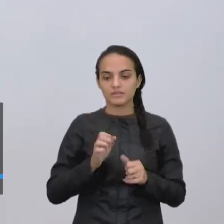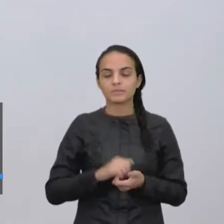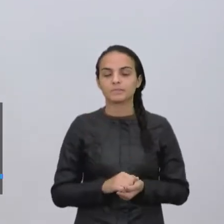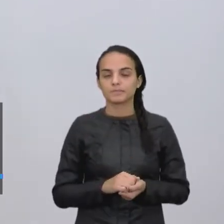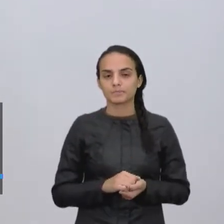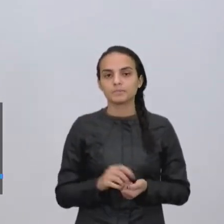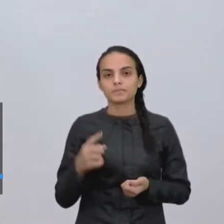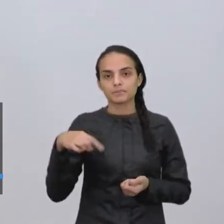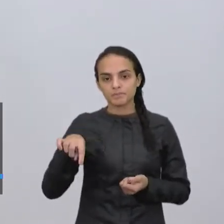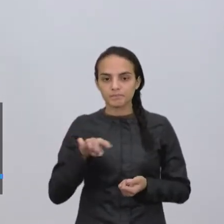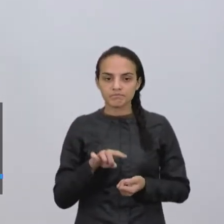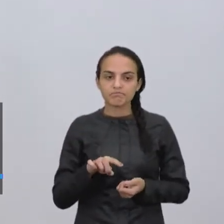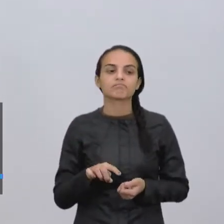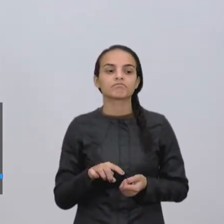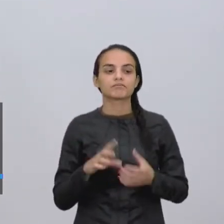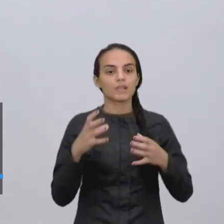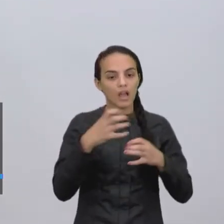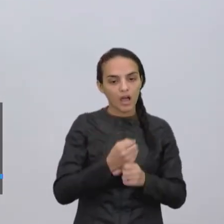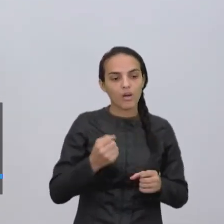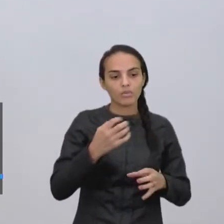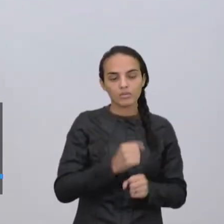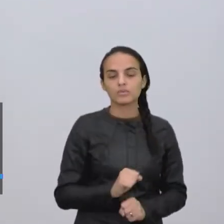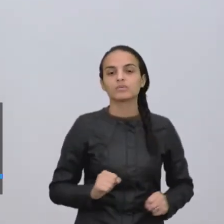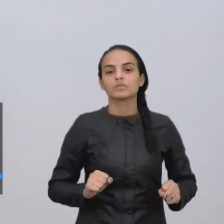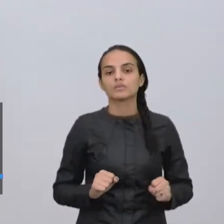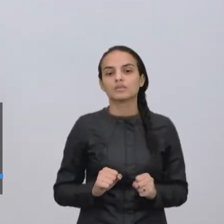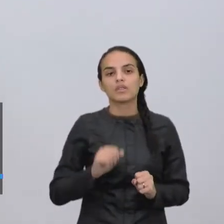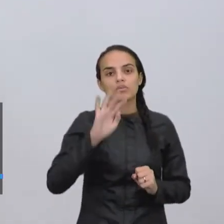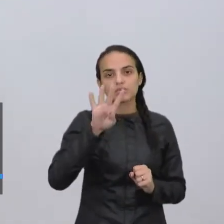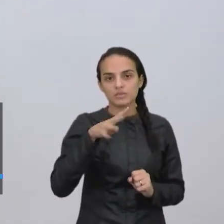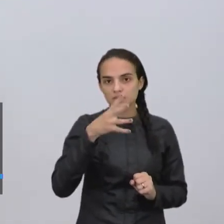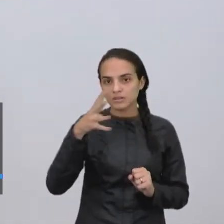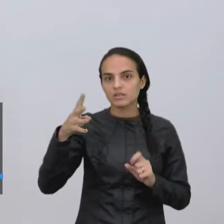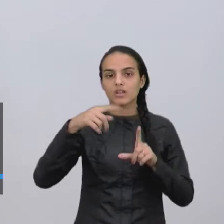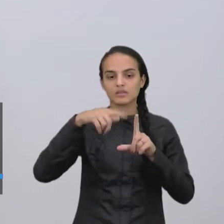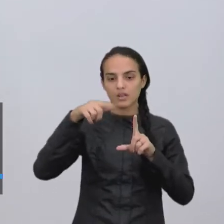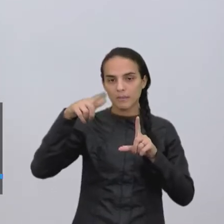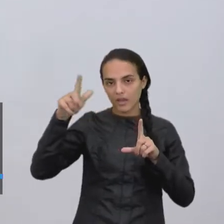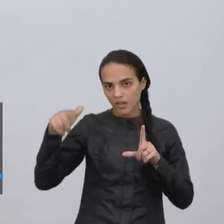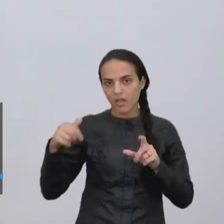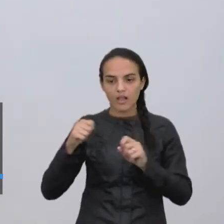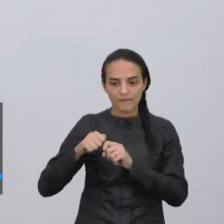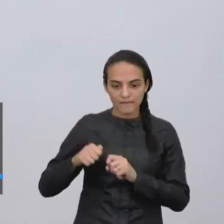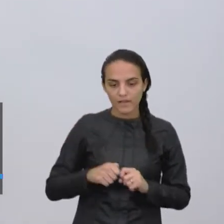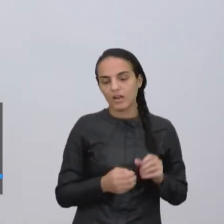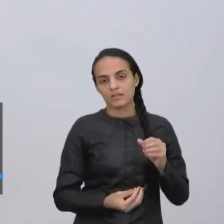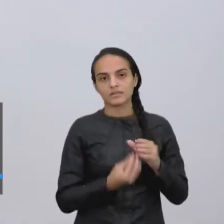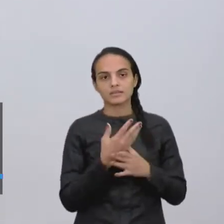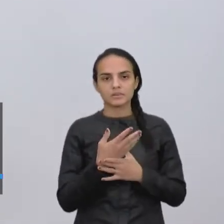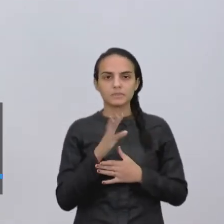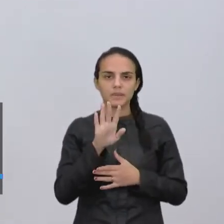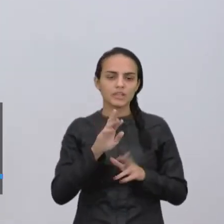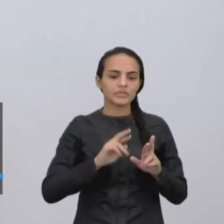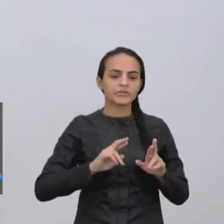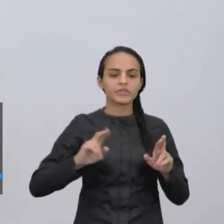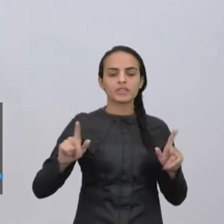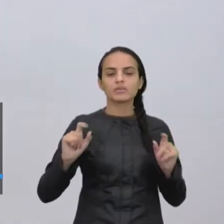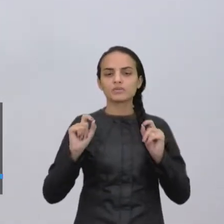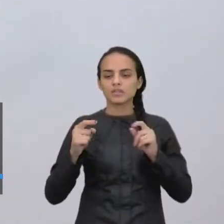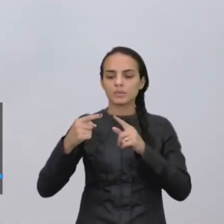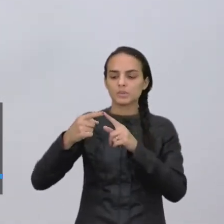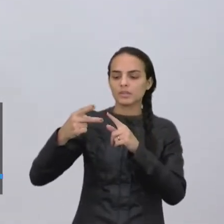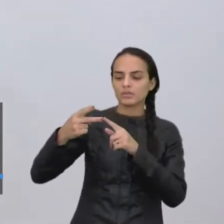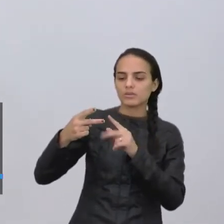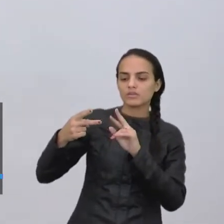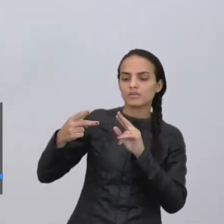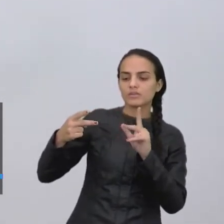descritiva. Então, a gente vai lá, faz todos os cálculos, faz todos os gráficos e tudo assim. Tá, então, professora, qual é a diferença? Na primeira, a gente está falando numa